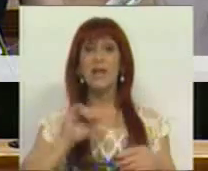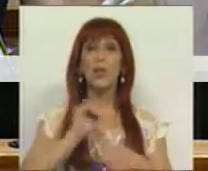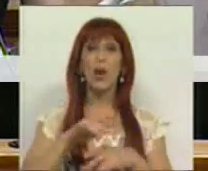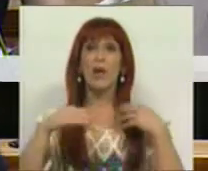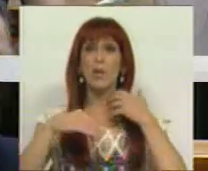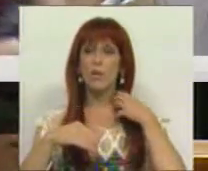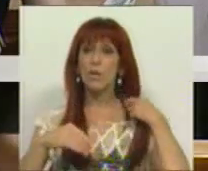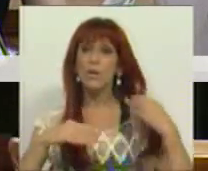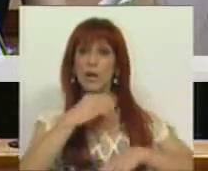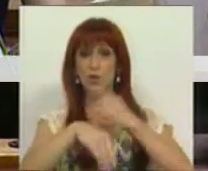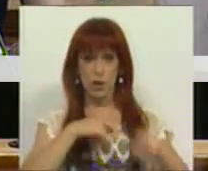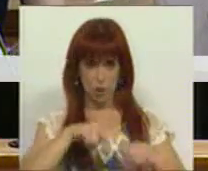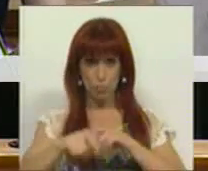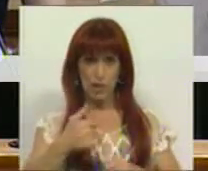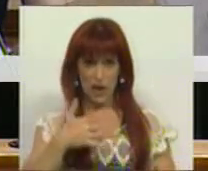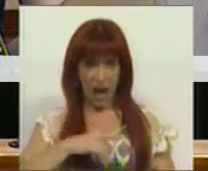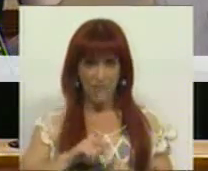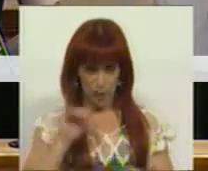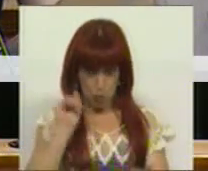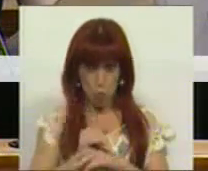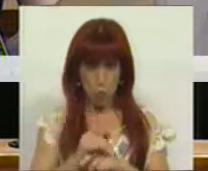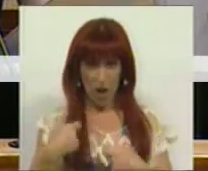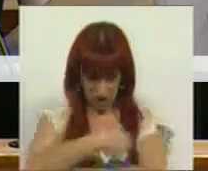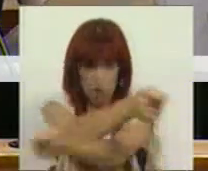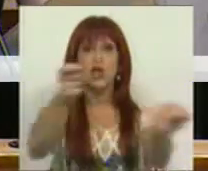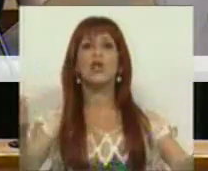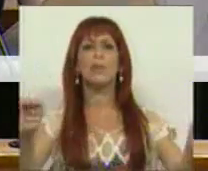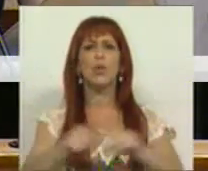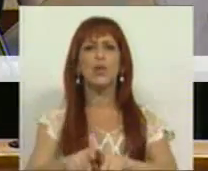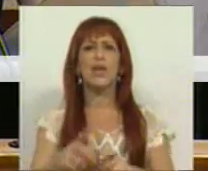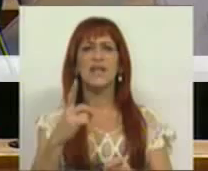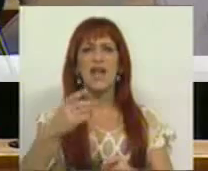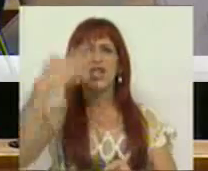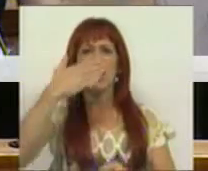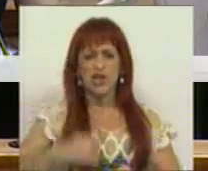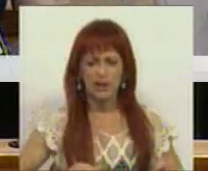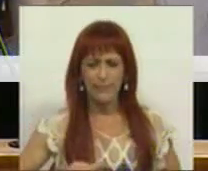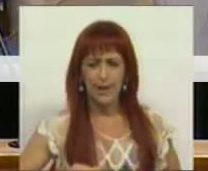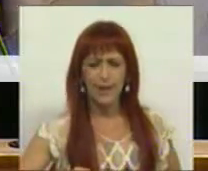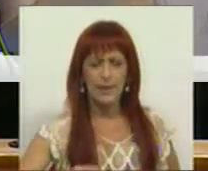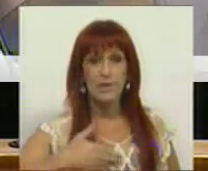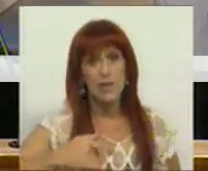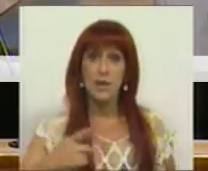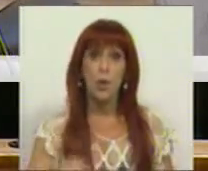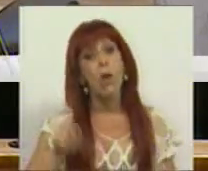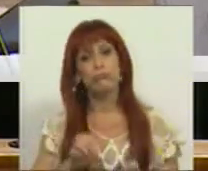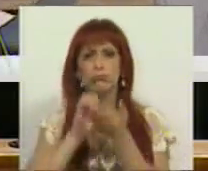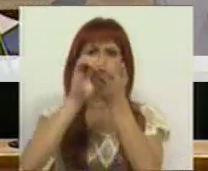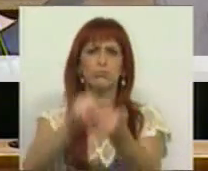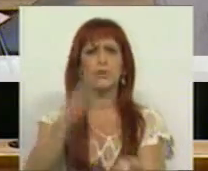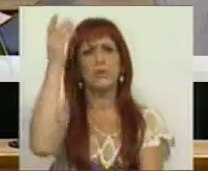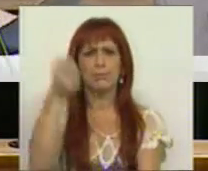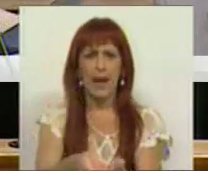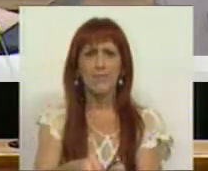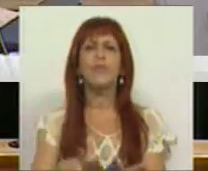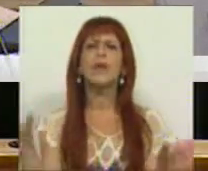Holanda: se os políticos quiserem que o Correio seja distribuído 6 dias por semana, então terão que o financiar.